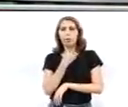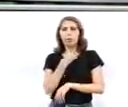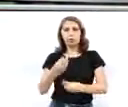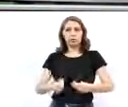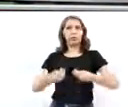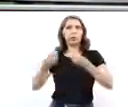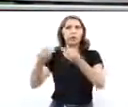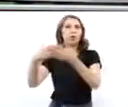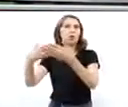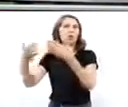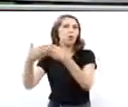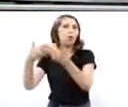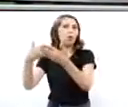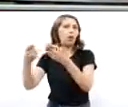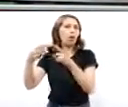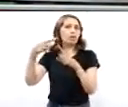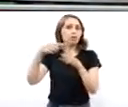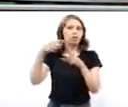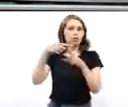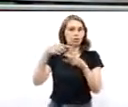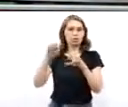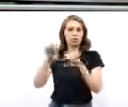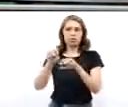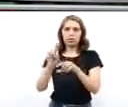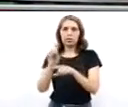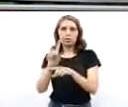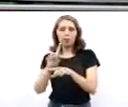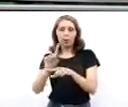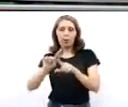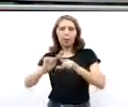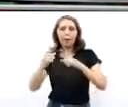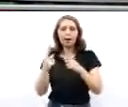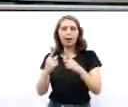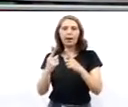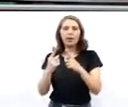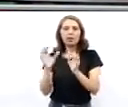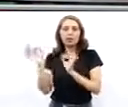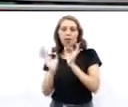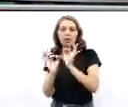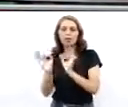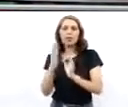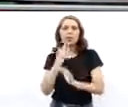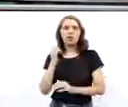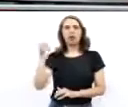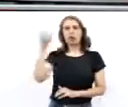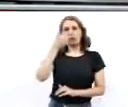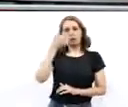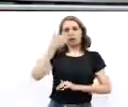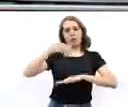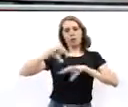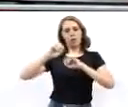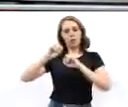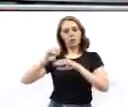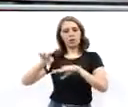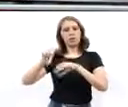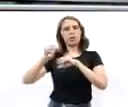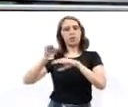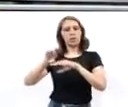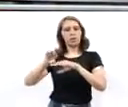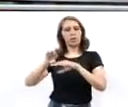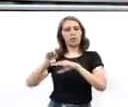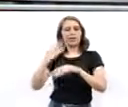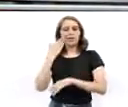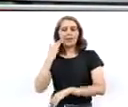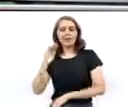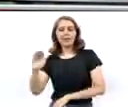trabalhadores qualquer tipo de ensino. Ao contrário, eu preciso ofertar o melhor ensino, um ensino de qualidade, para que